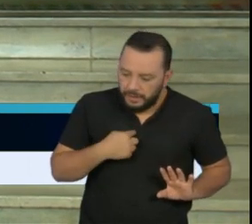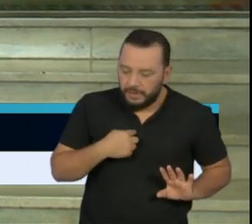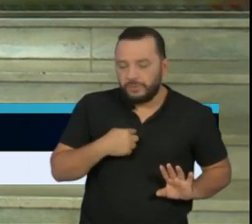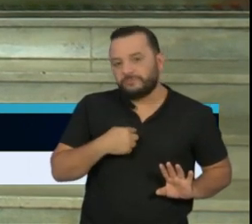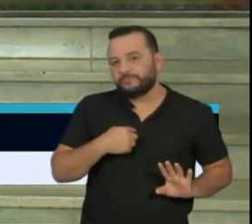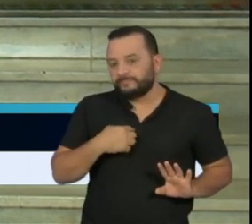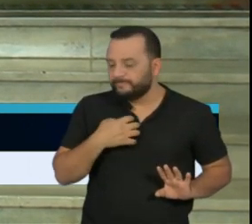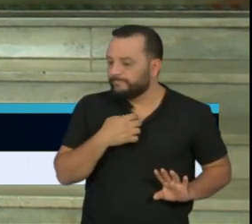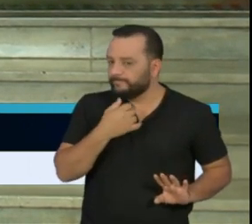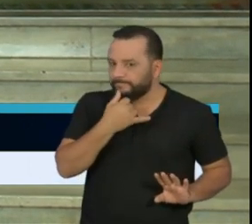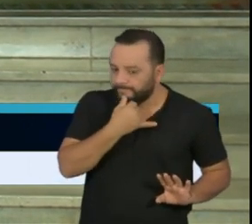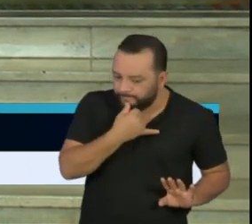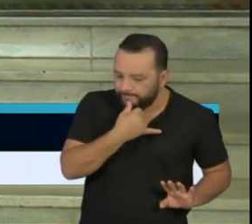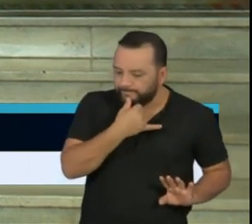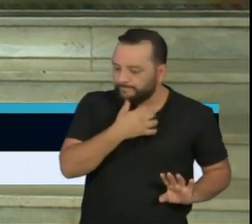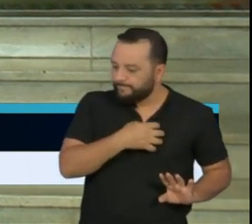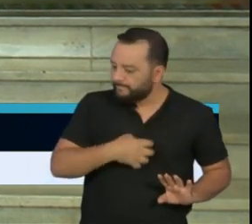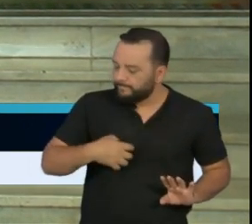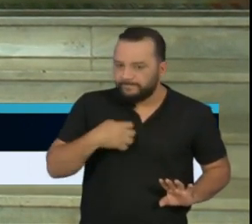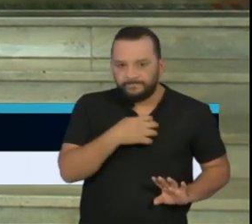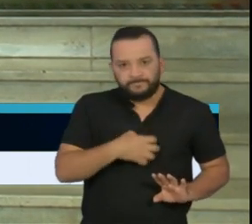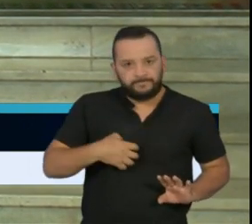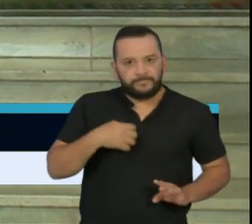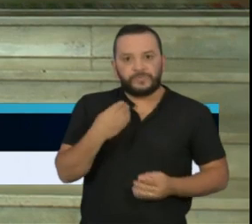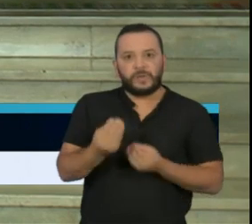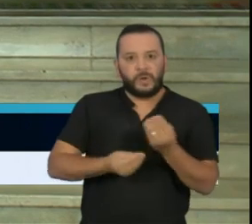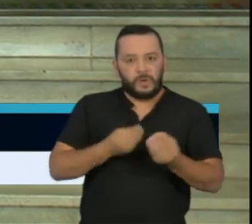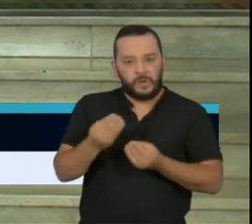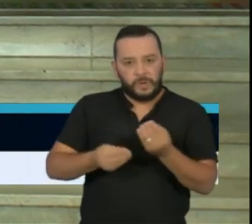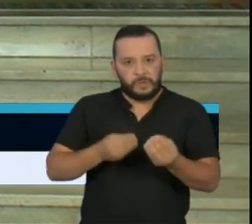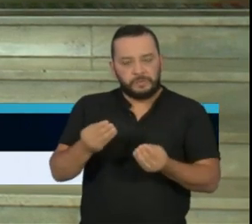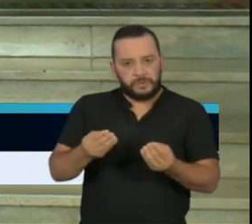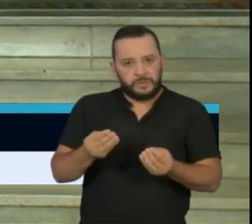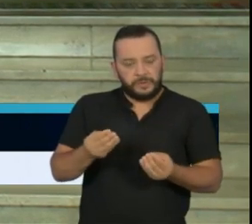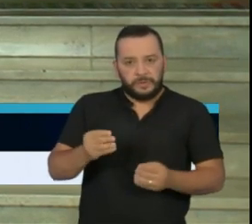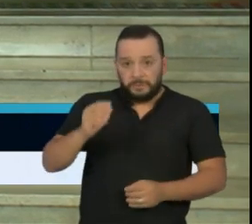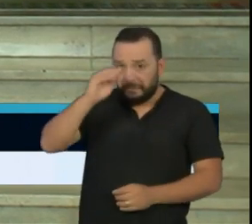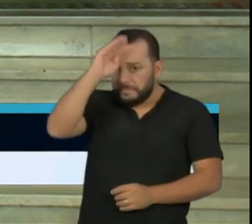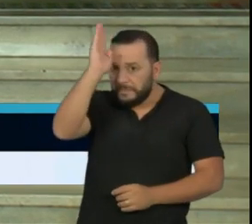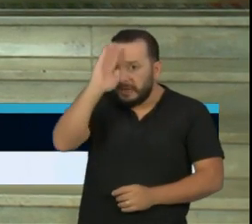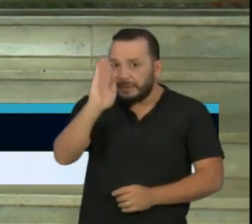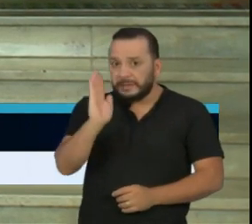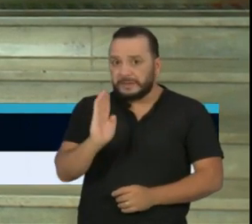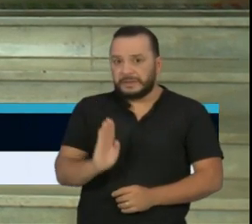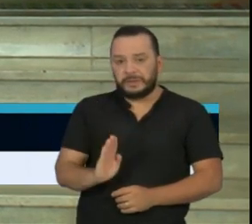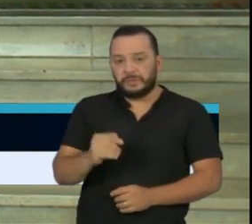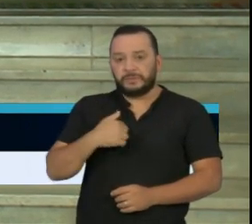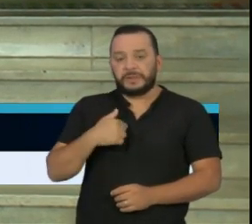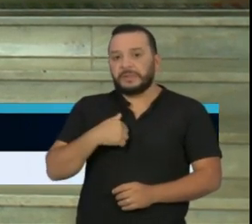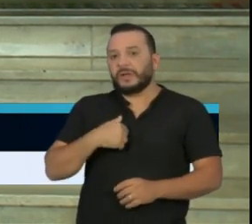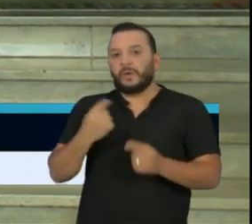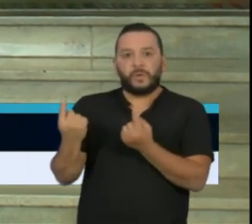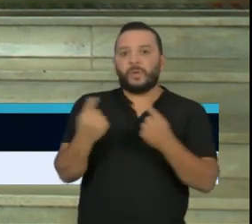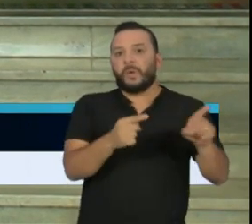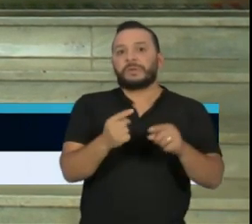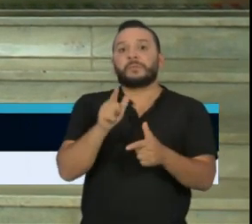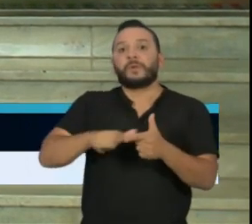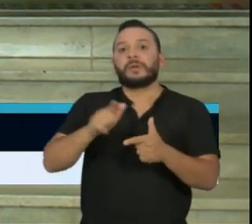lamento muito que o nosso país tenha que combater e tenha que lutar contra dois vírus,